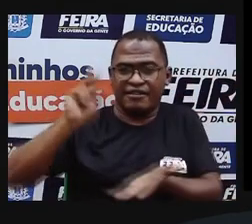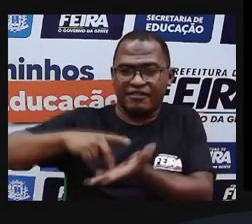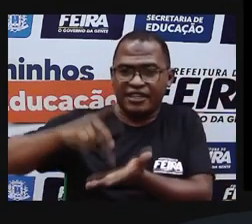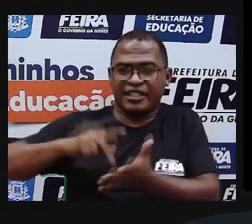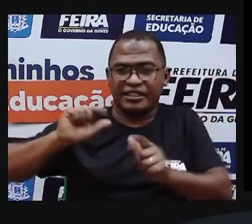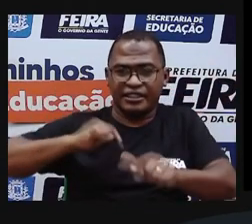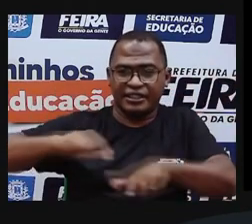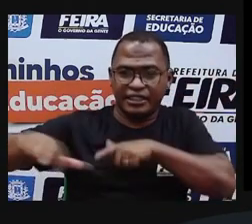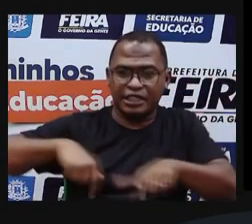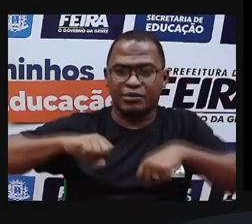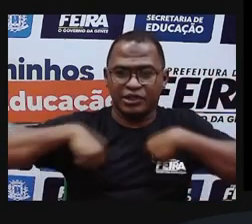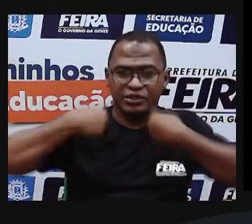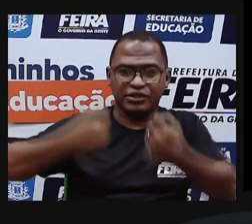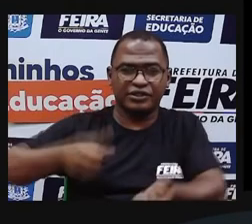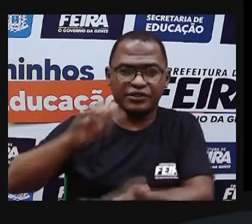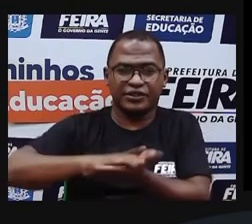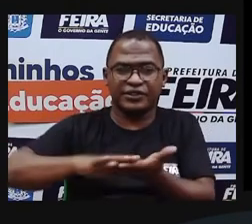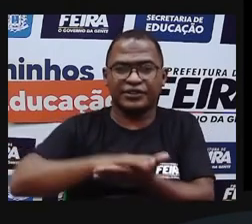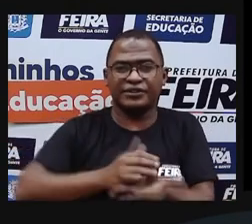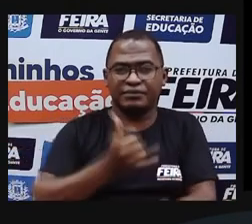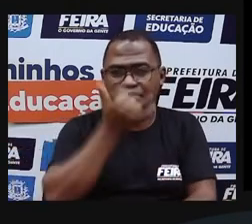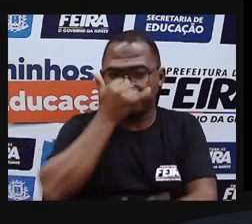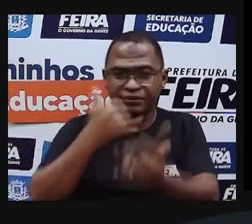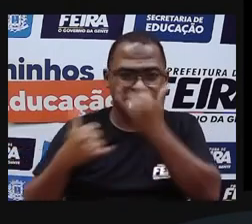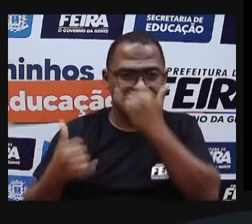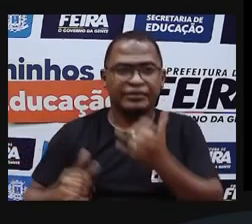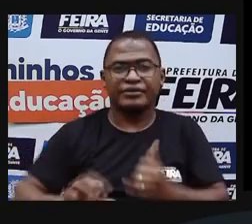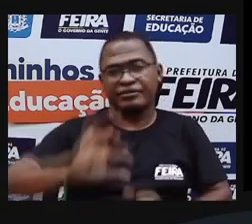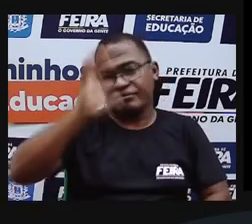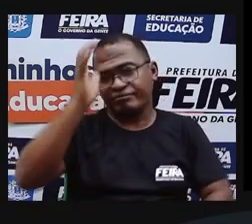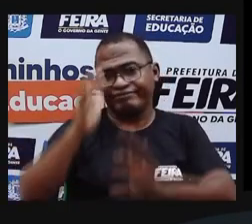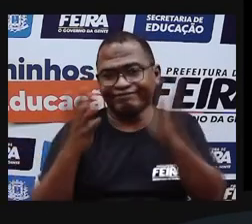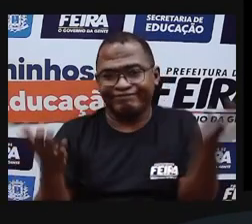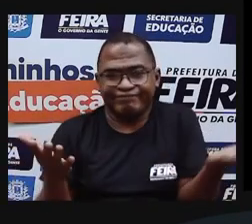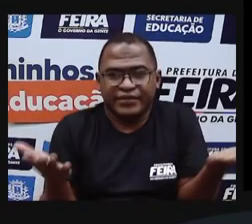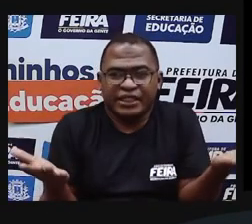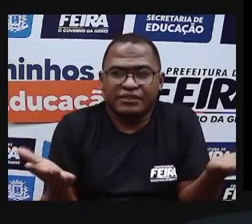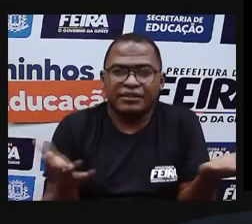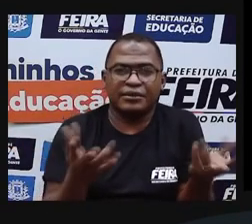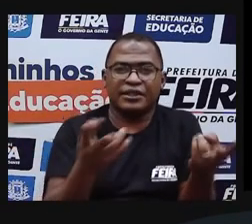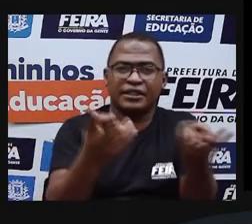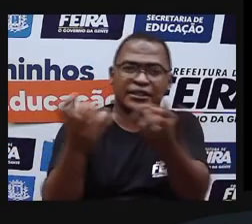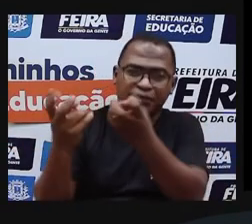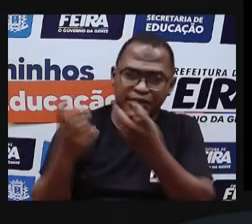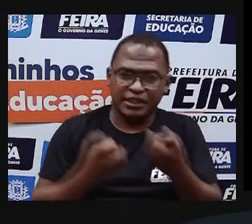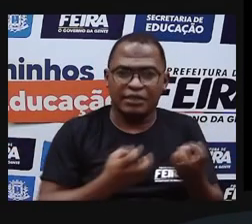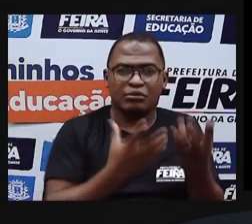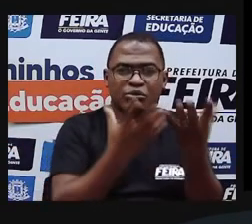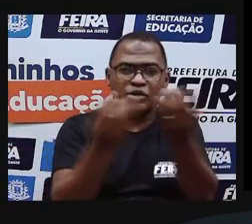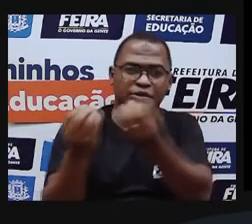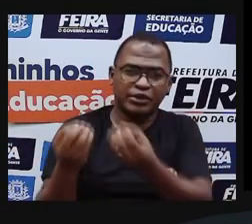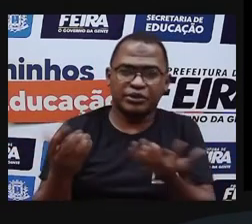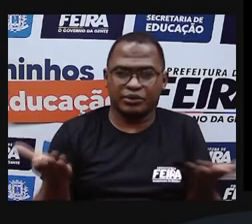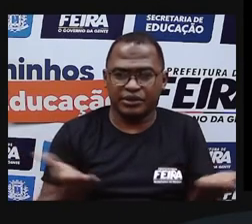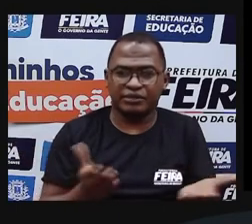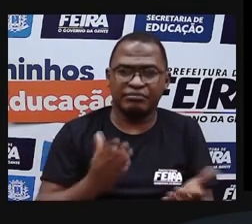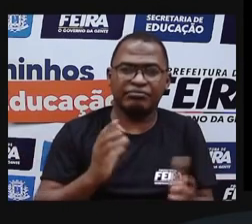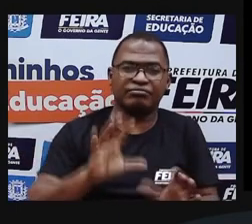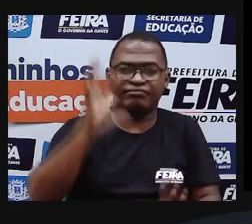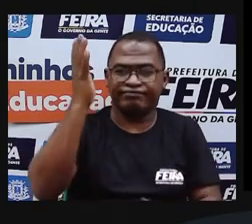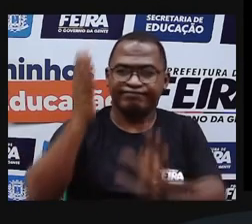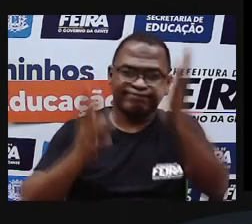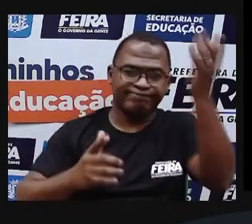desse jeito. Mas, infelizmente, ainda a gente consegue perceber a maldade do ser humano, né, destruindo